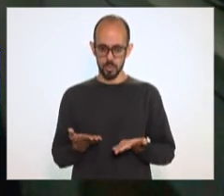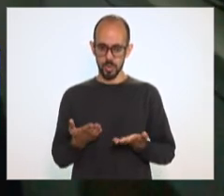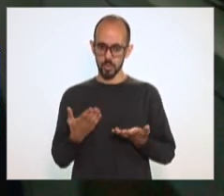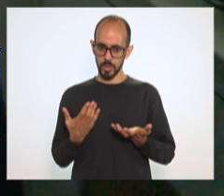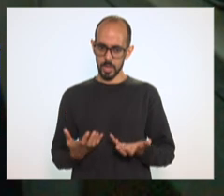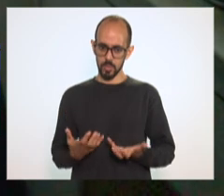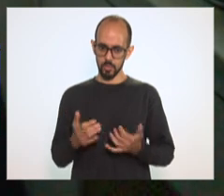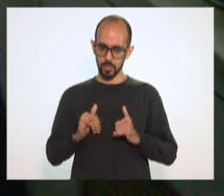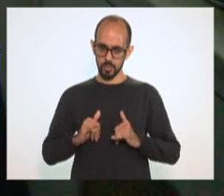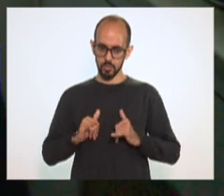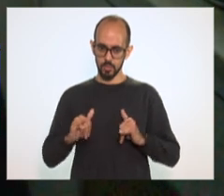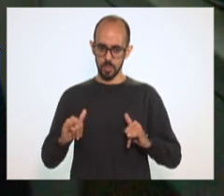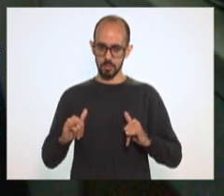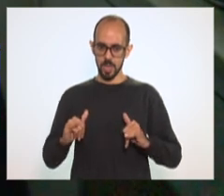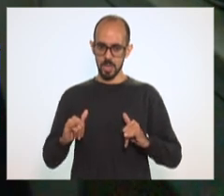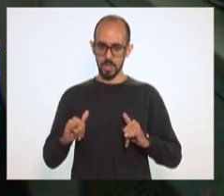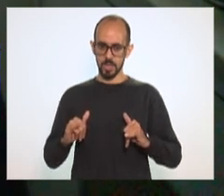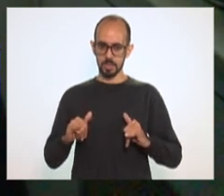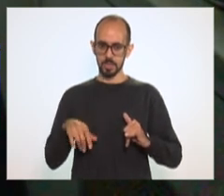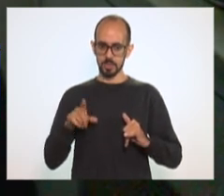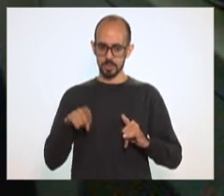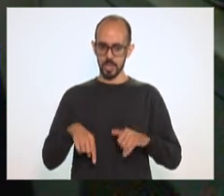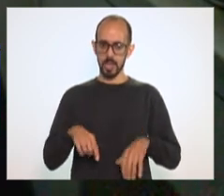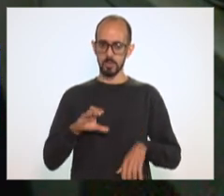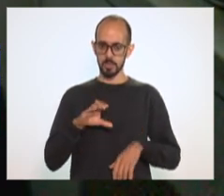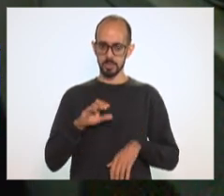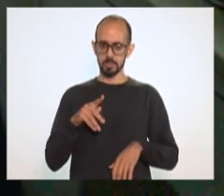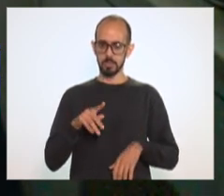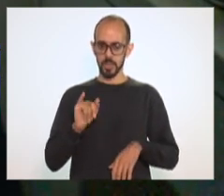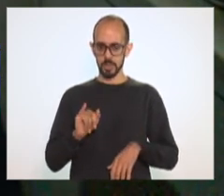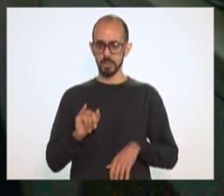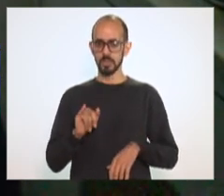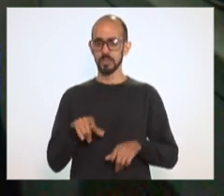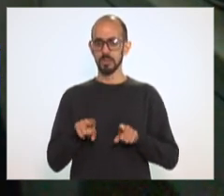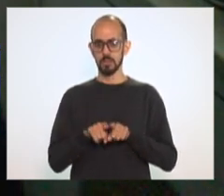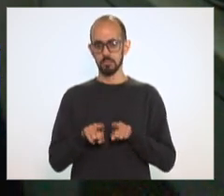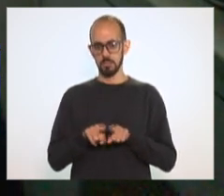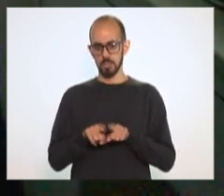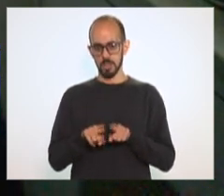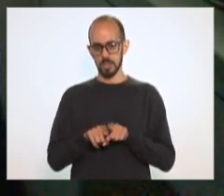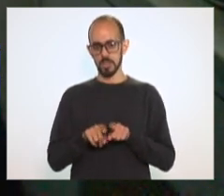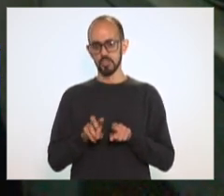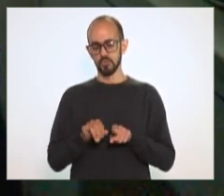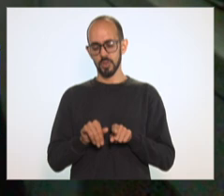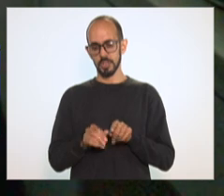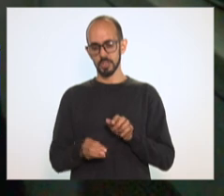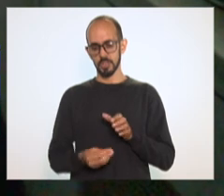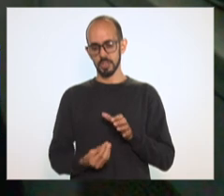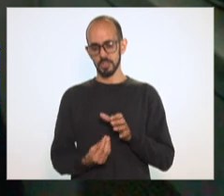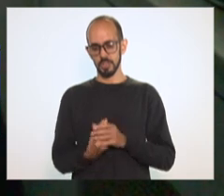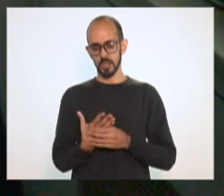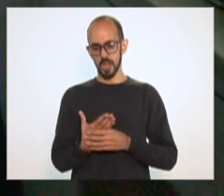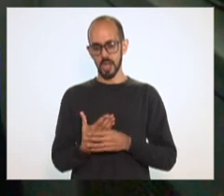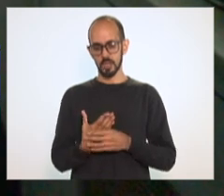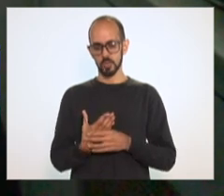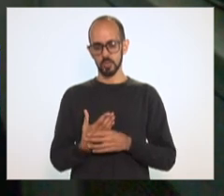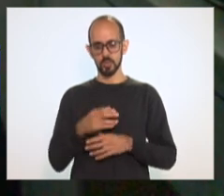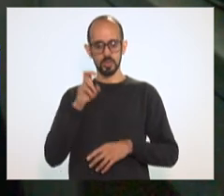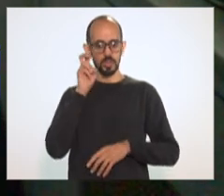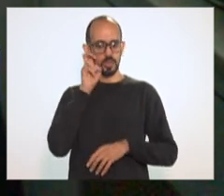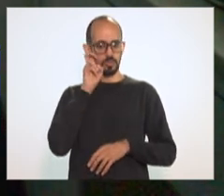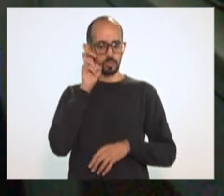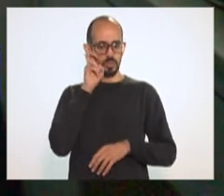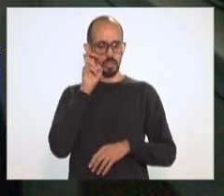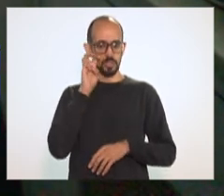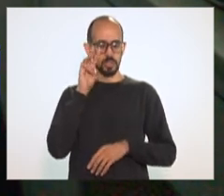que essa será uma CPI volto a dizer instalada agora na próxima quinta-feira às